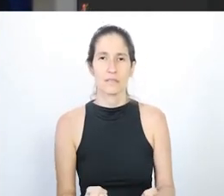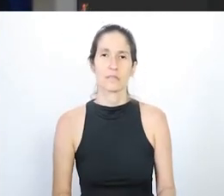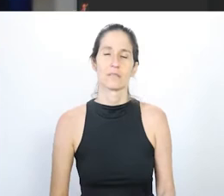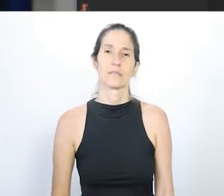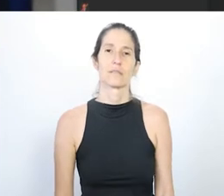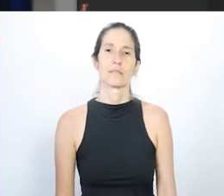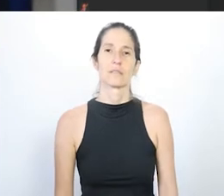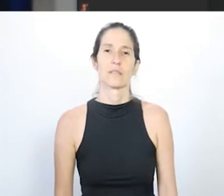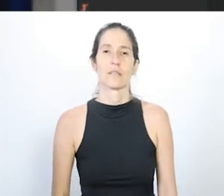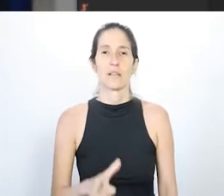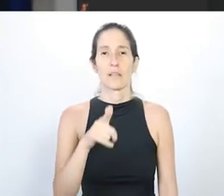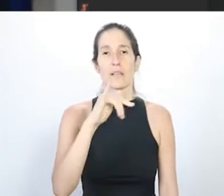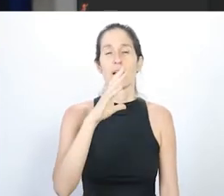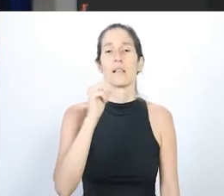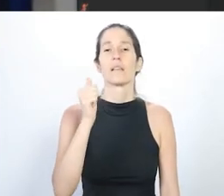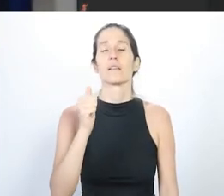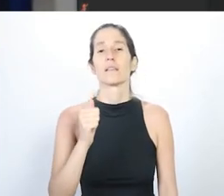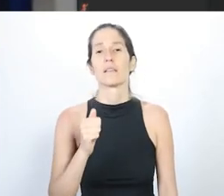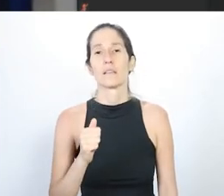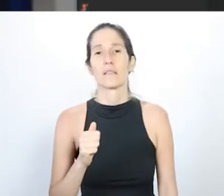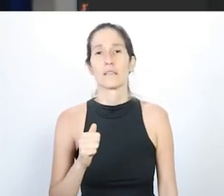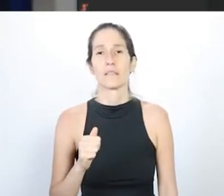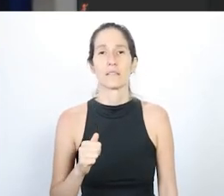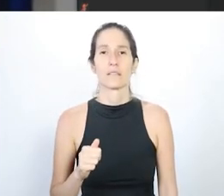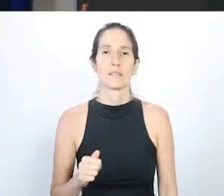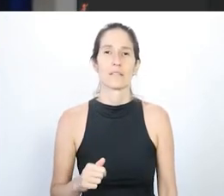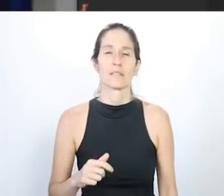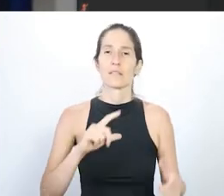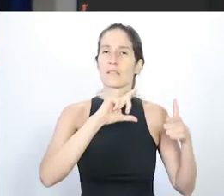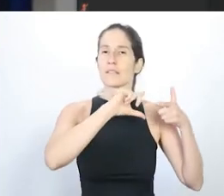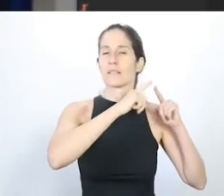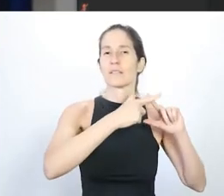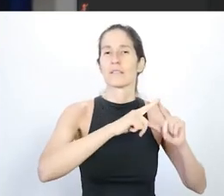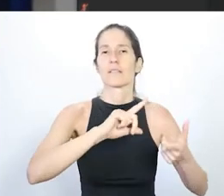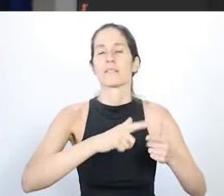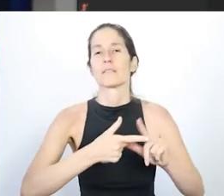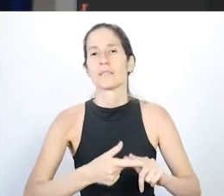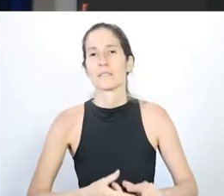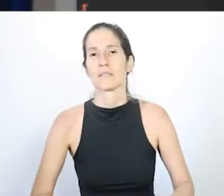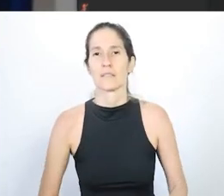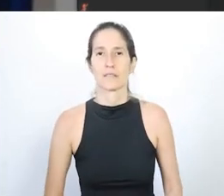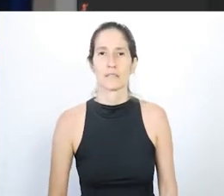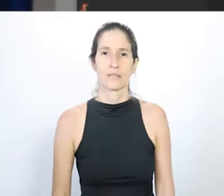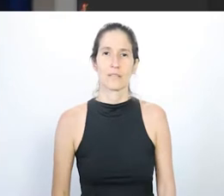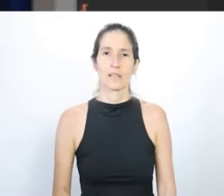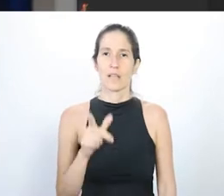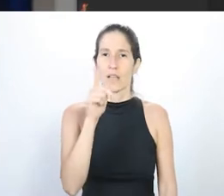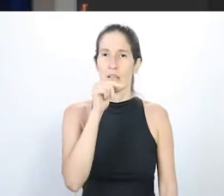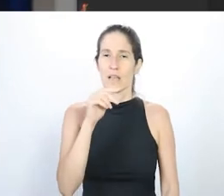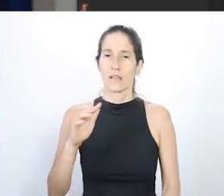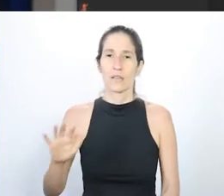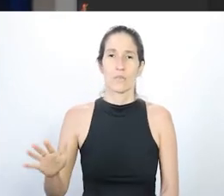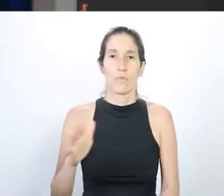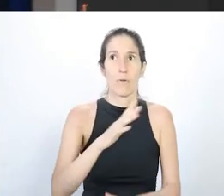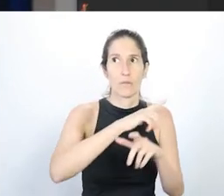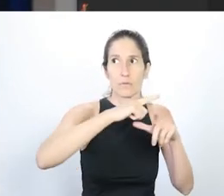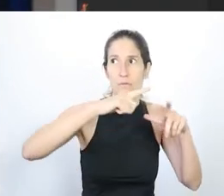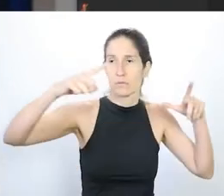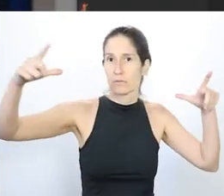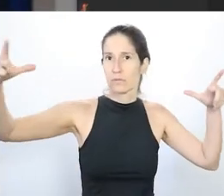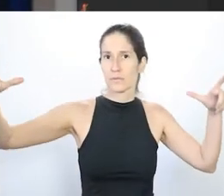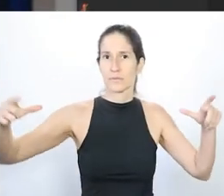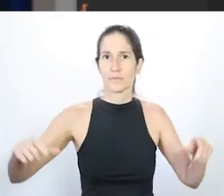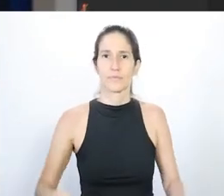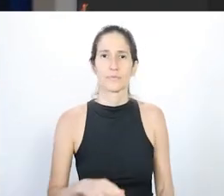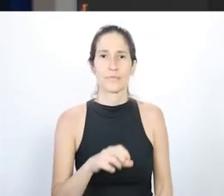Lia, que é tradição do mar que se agiganta. Severina é